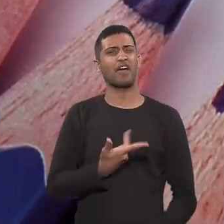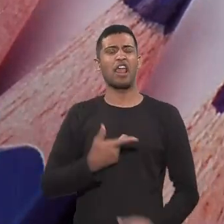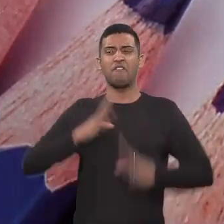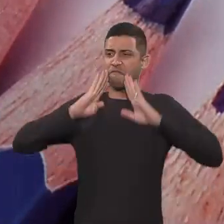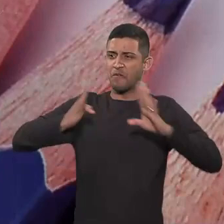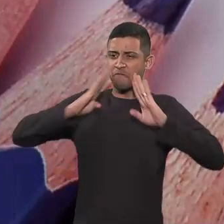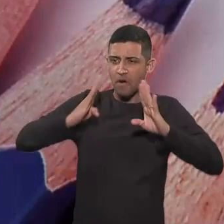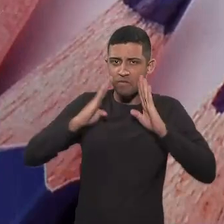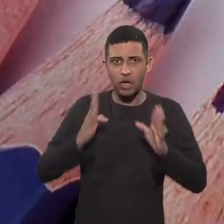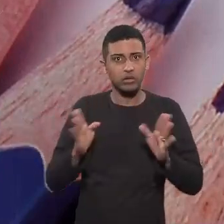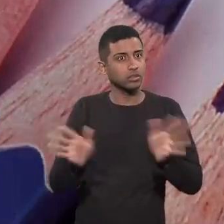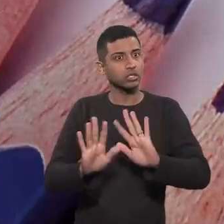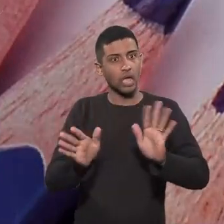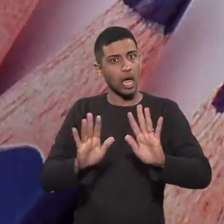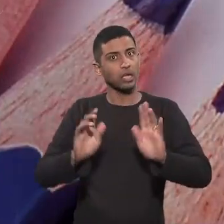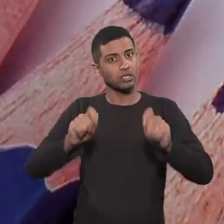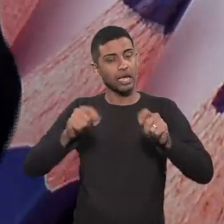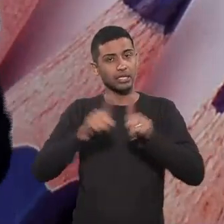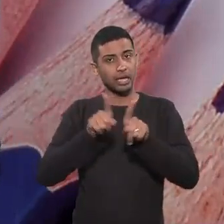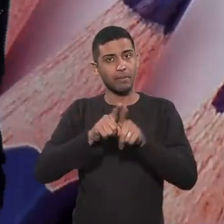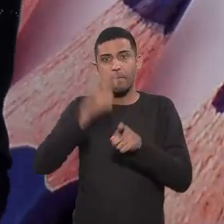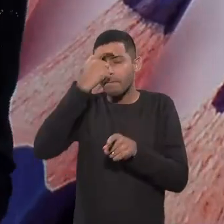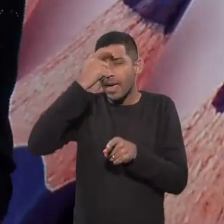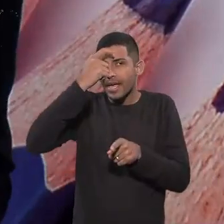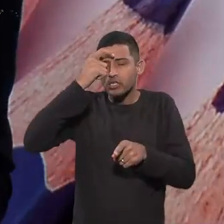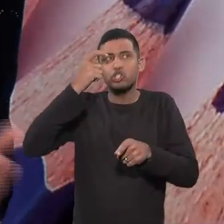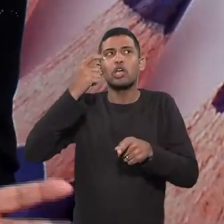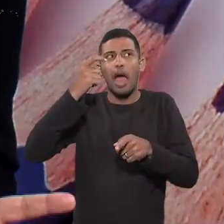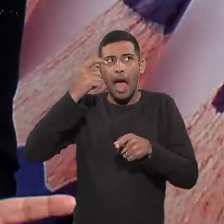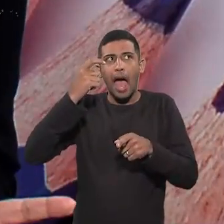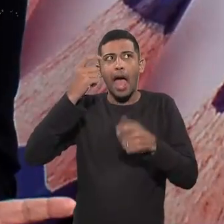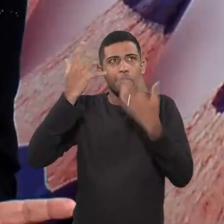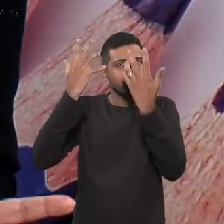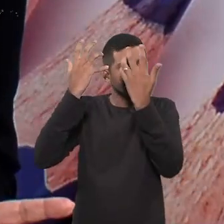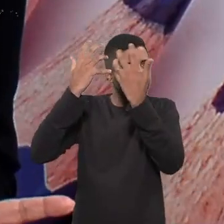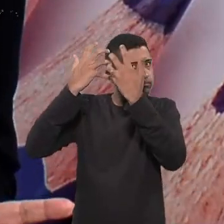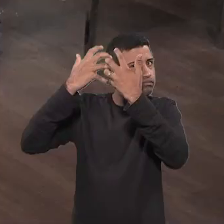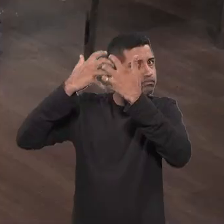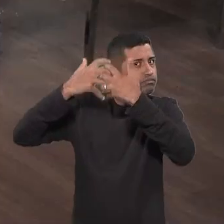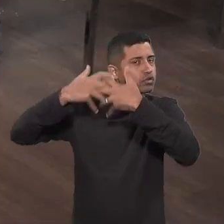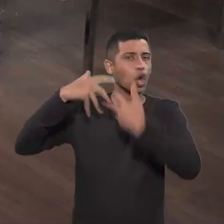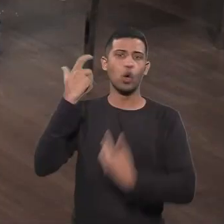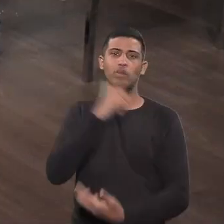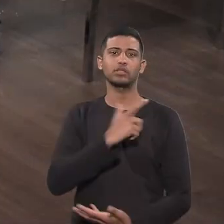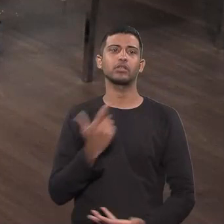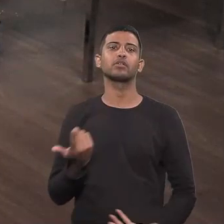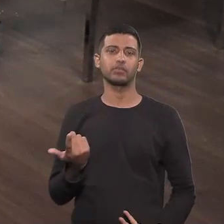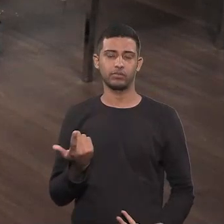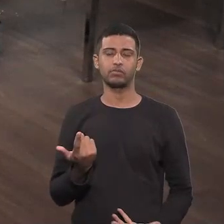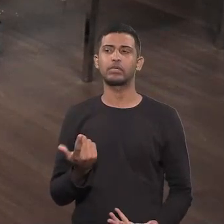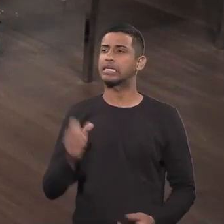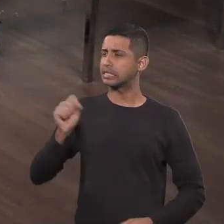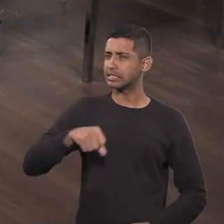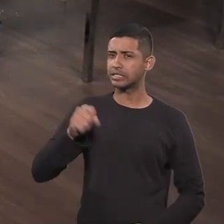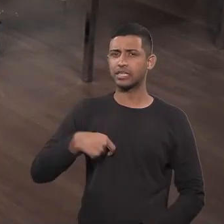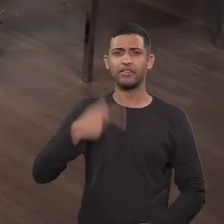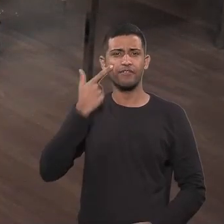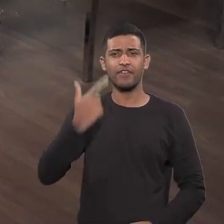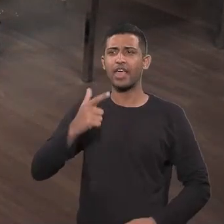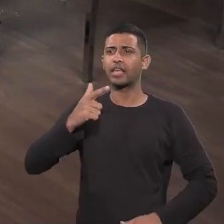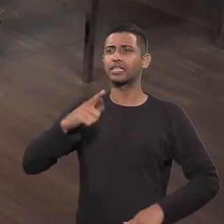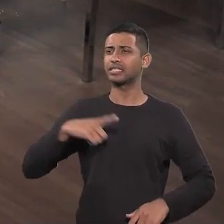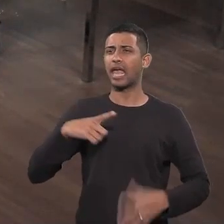fixação, não é só fixação, é articulação mental também, não é isso? Sem dúvida. Uma das questões que